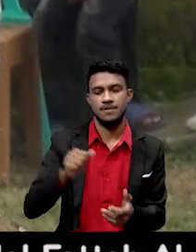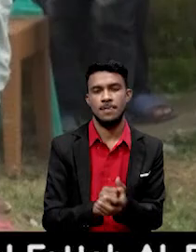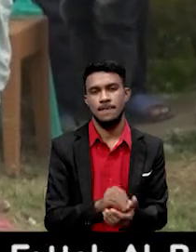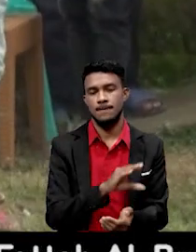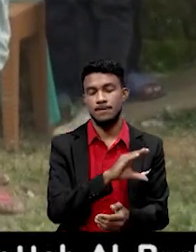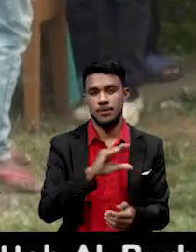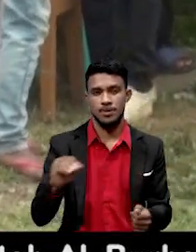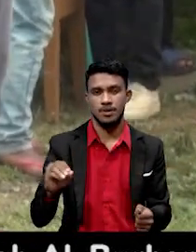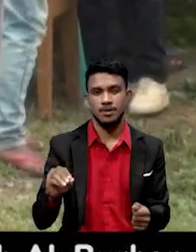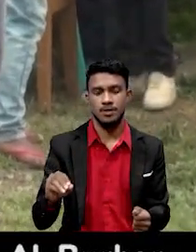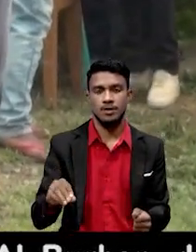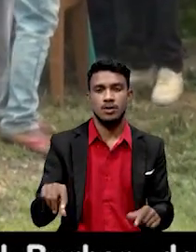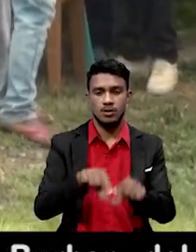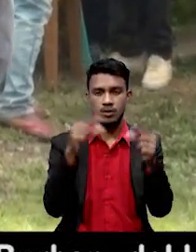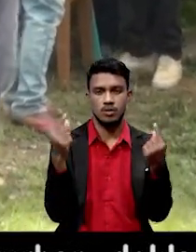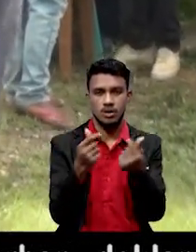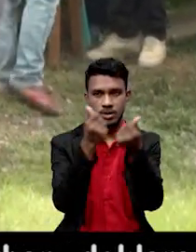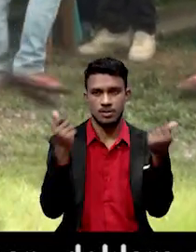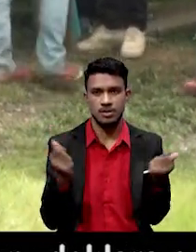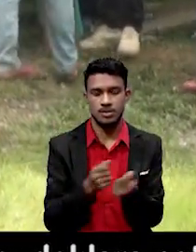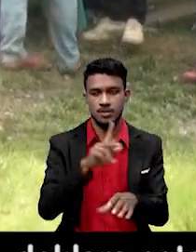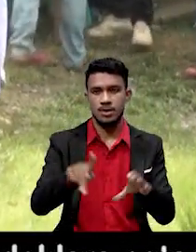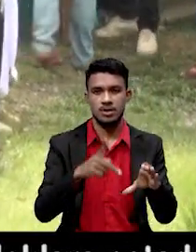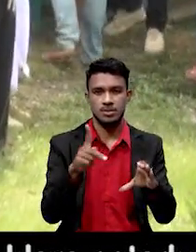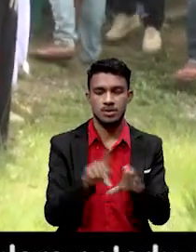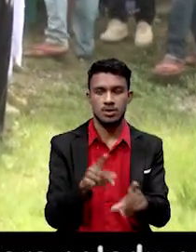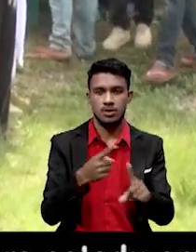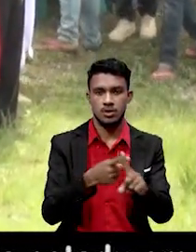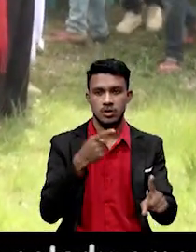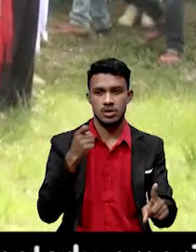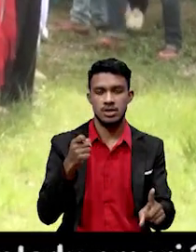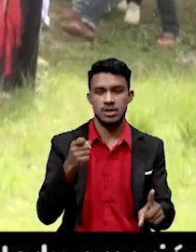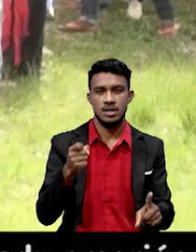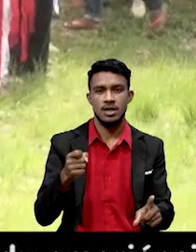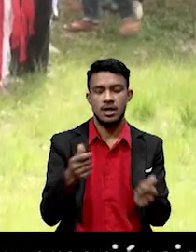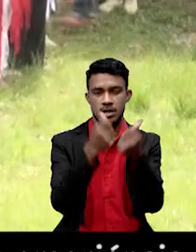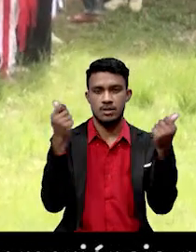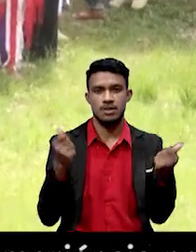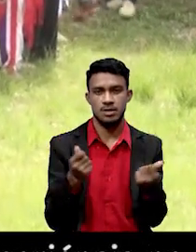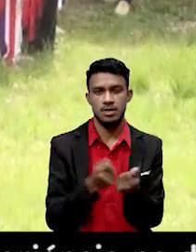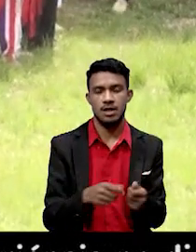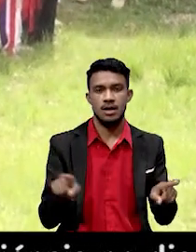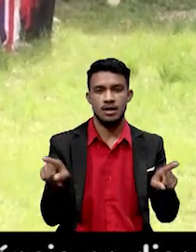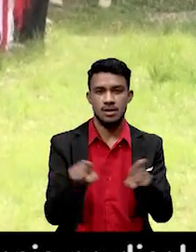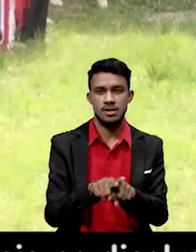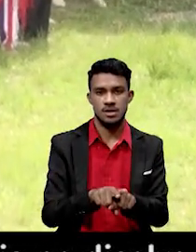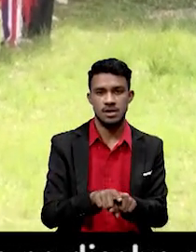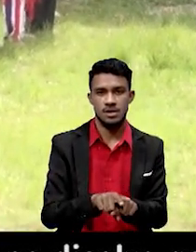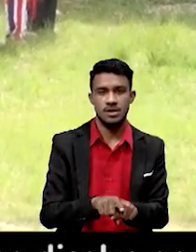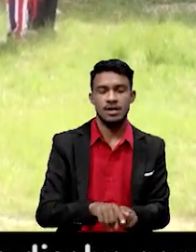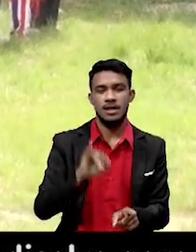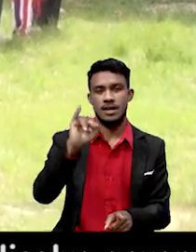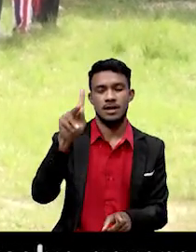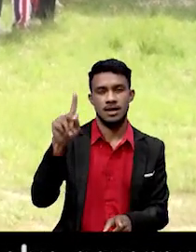grupo arte marciais nebema participa e diálogo né composto russi arte marcial no ritual macanesan e katan